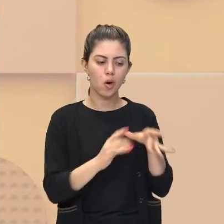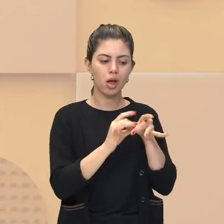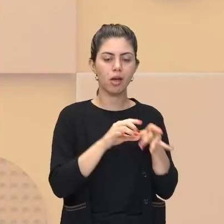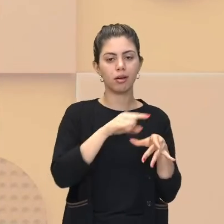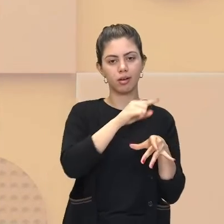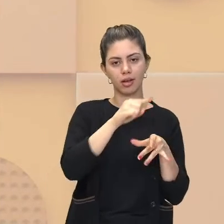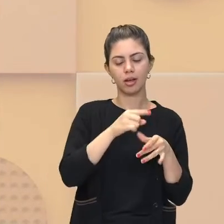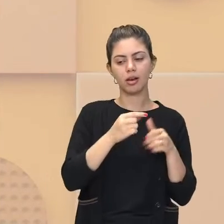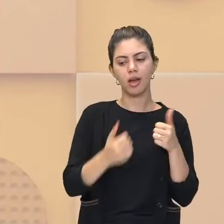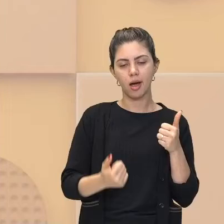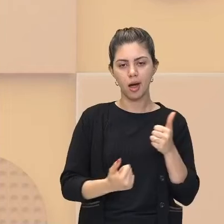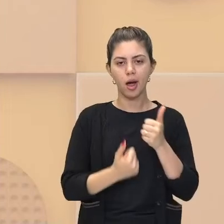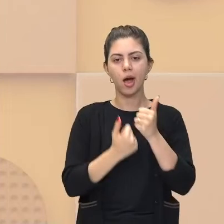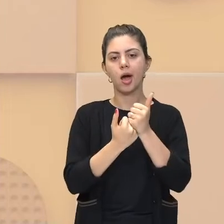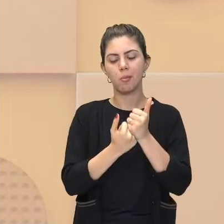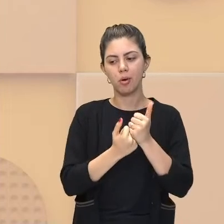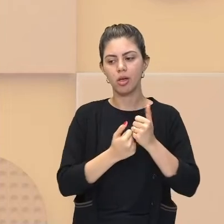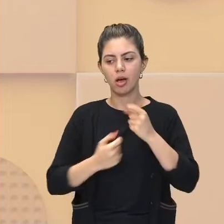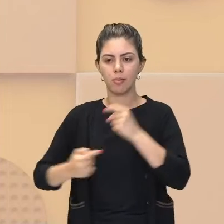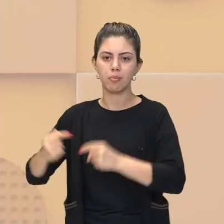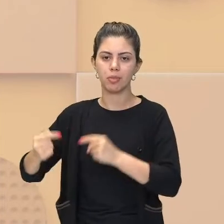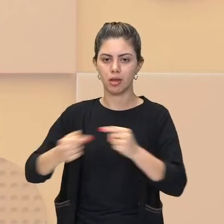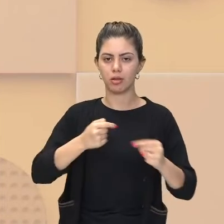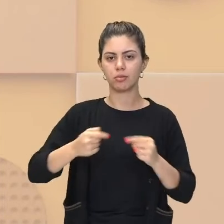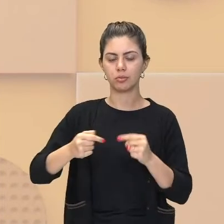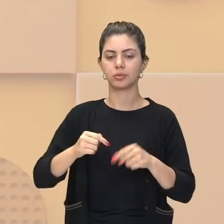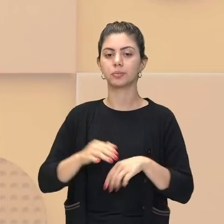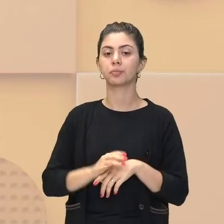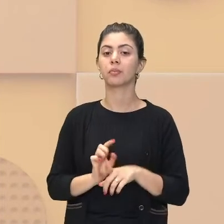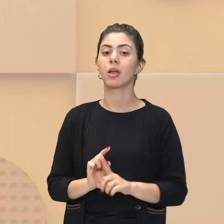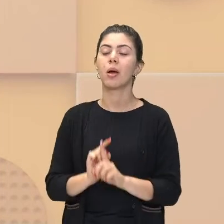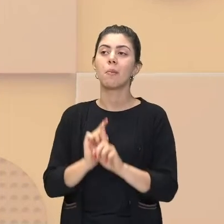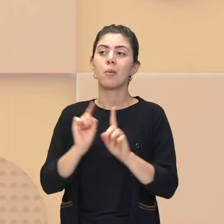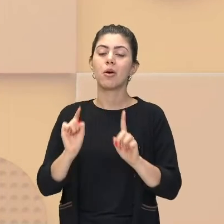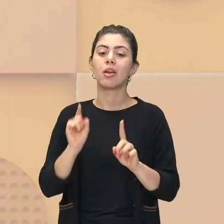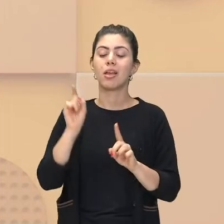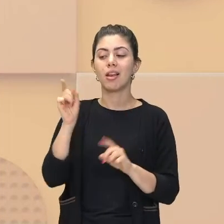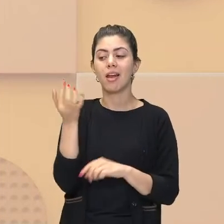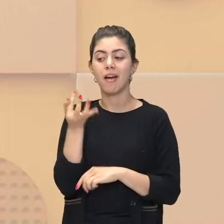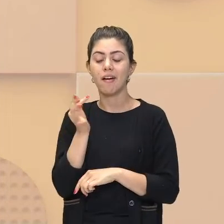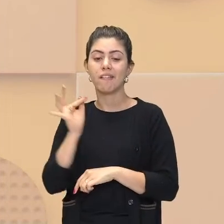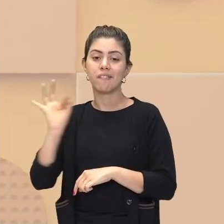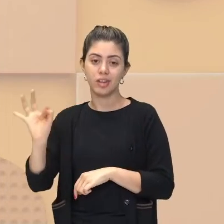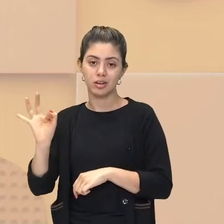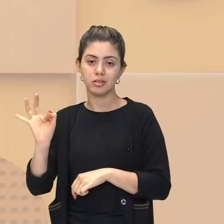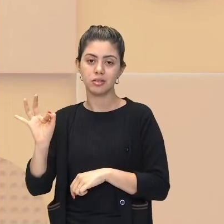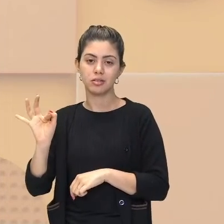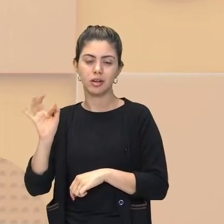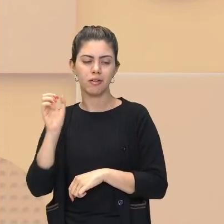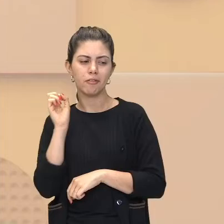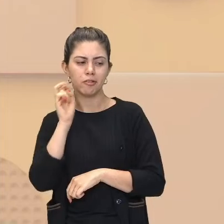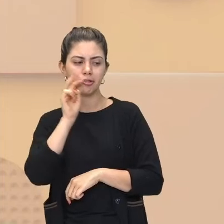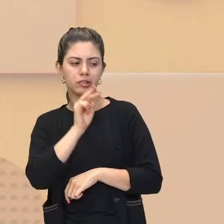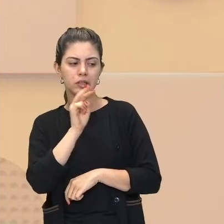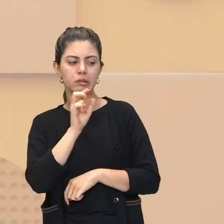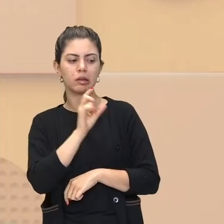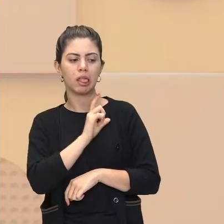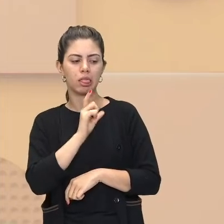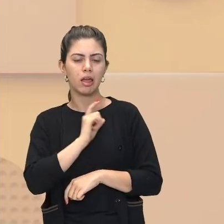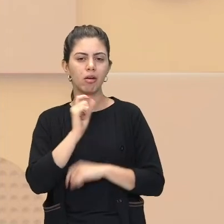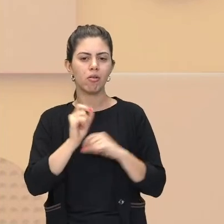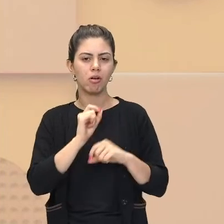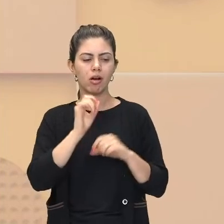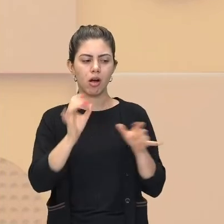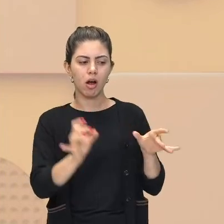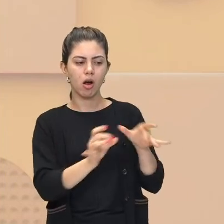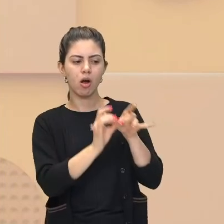apoiar Portugal, vão apoiar a Revolução de Avis. E como a França ela está vendo essa possibilidade de